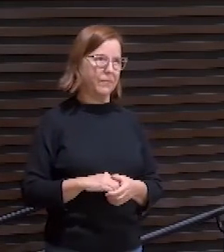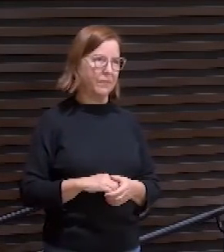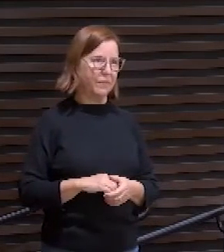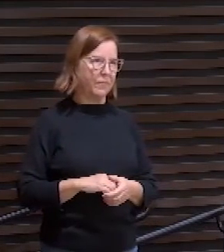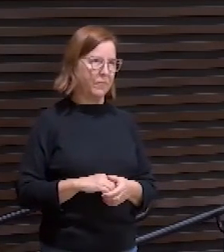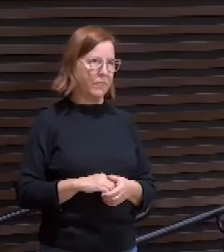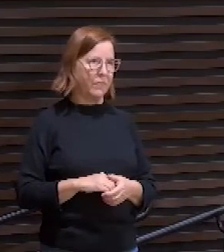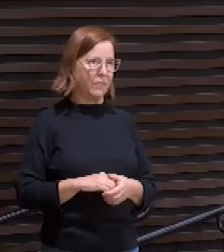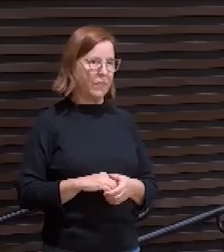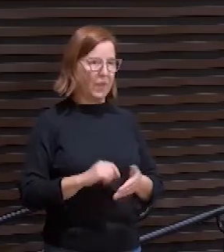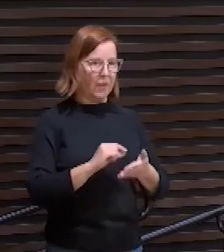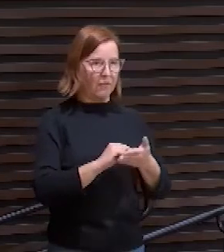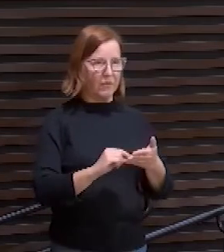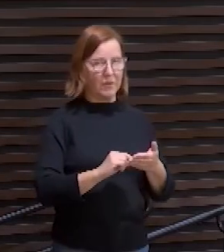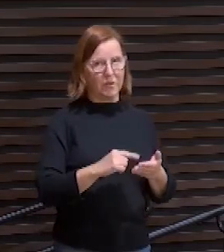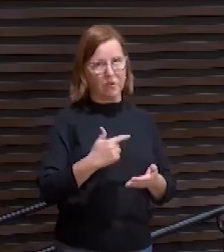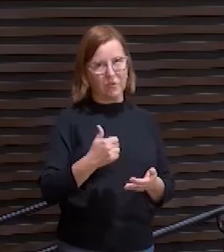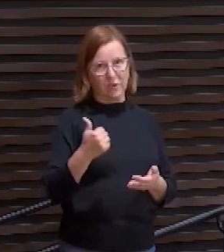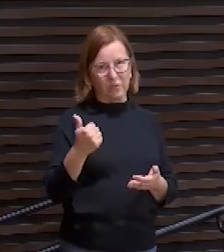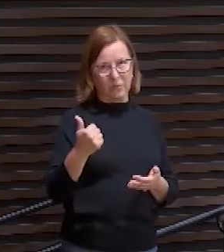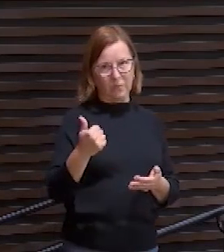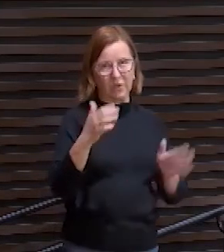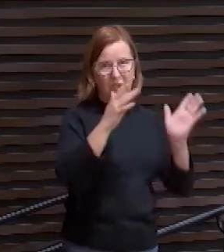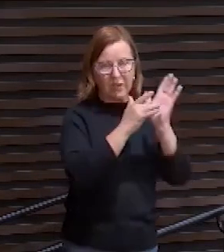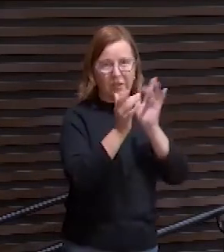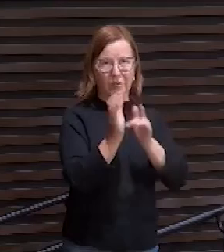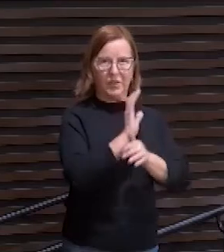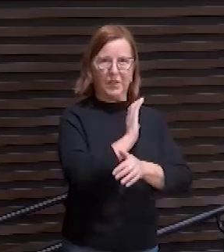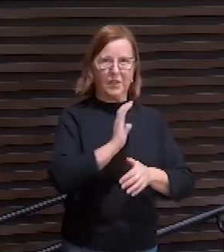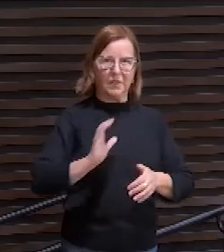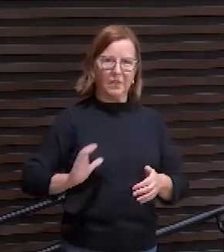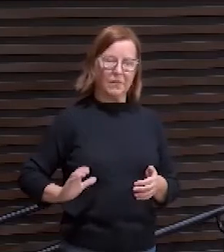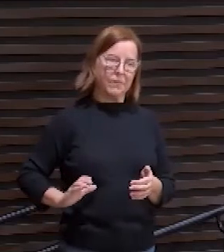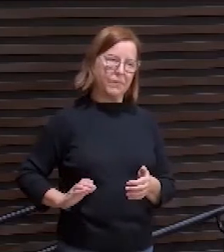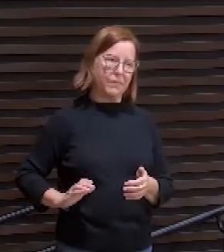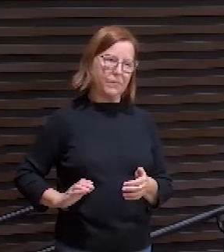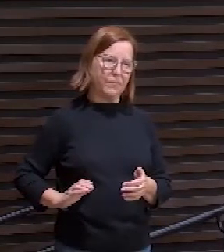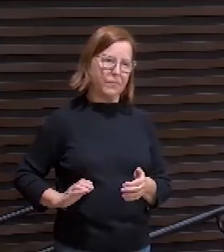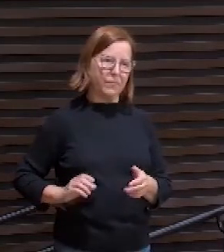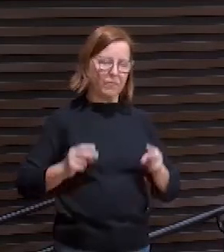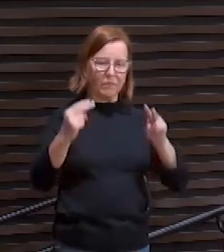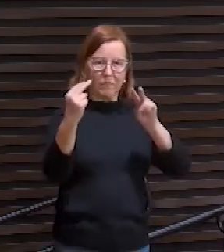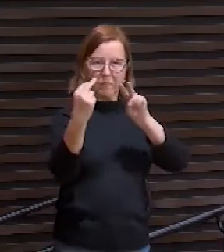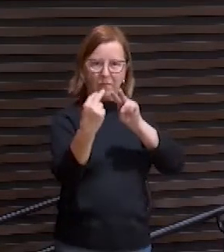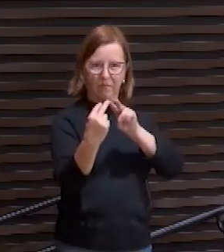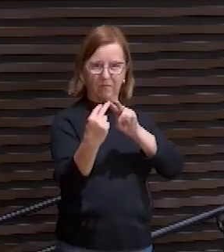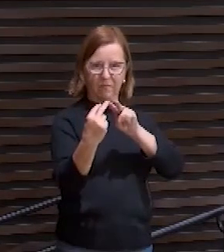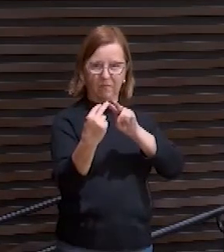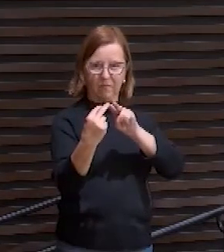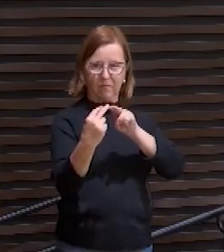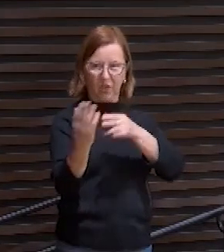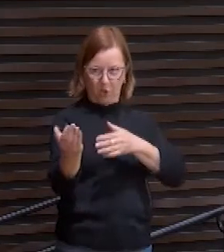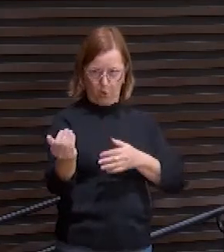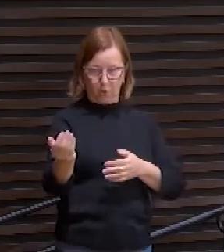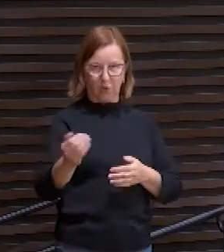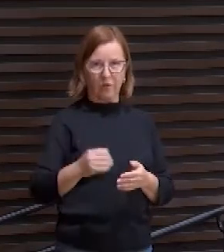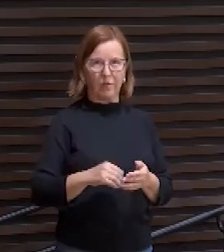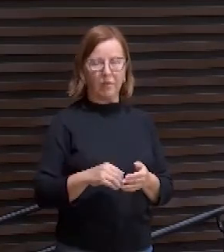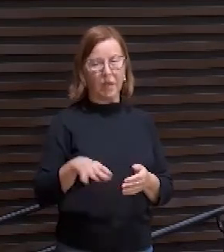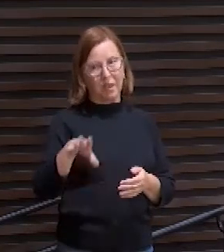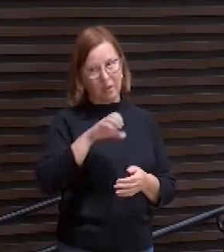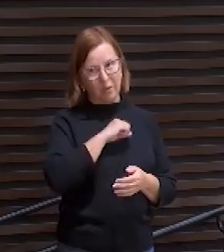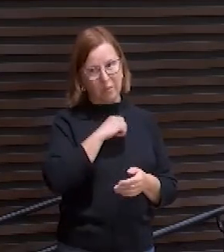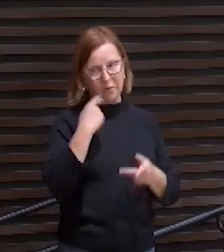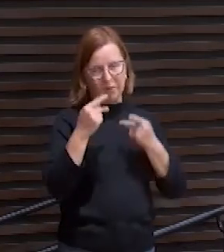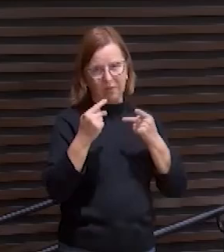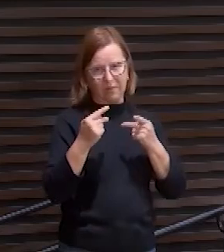Aí no versículo 21, Jesus Cristo, fitando o jovem, o amou e